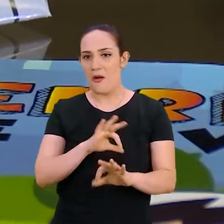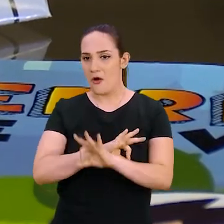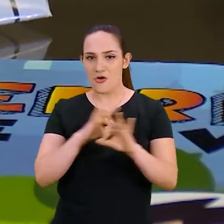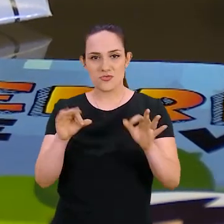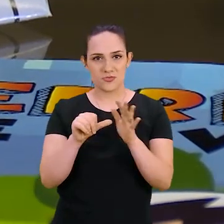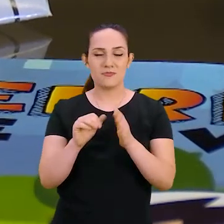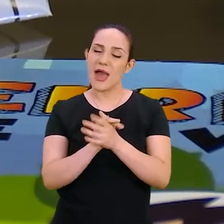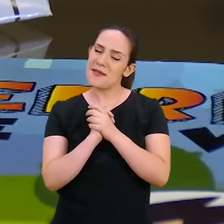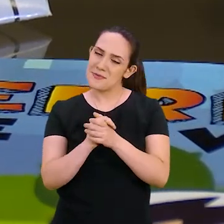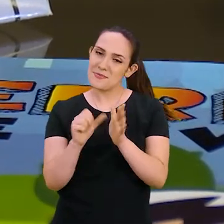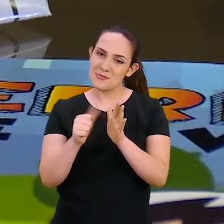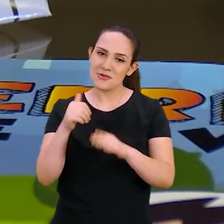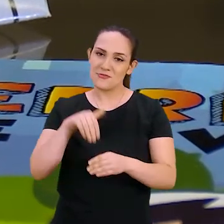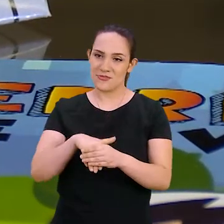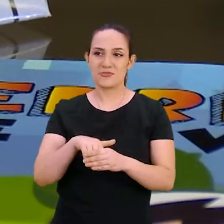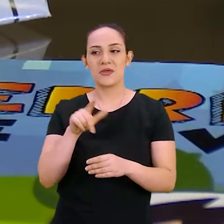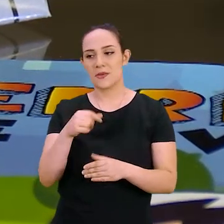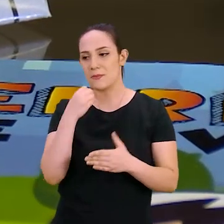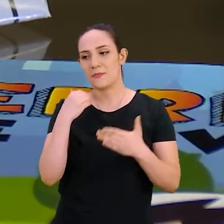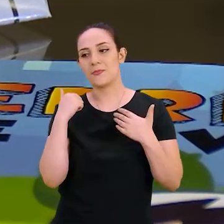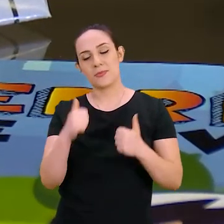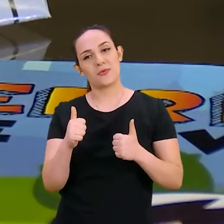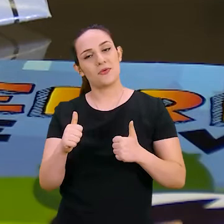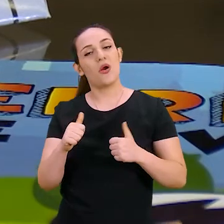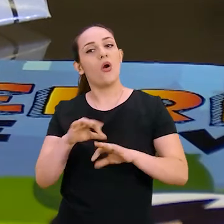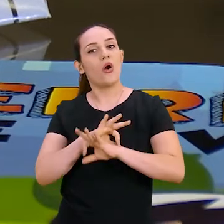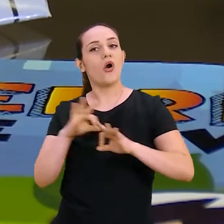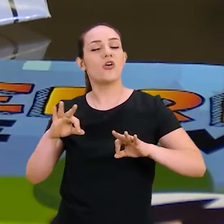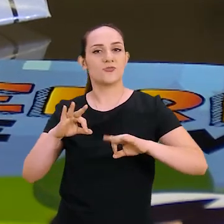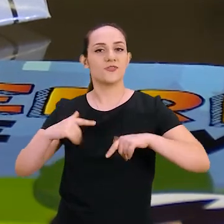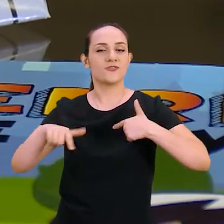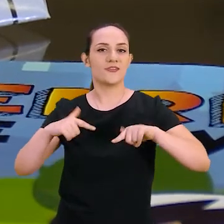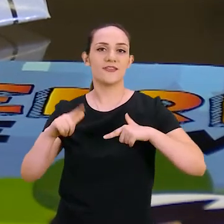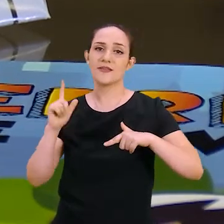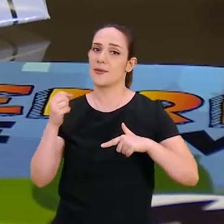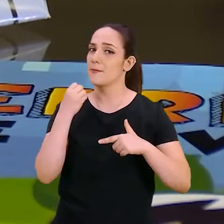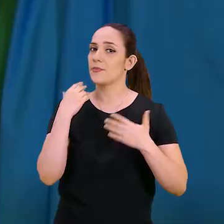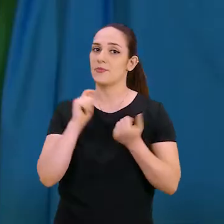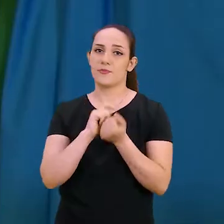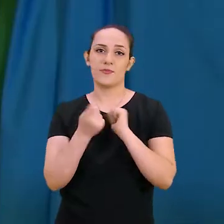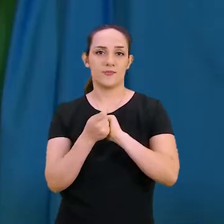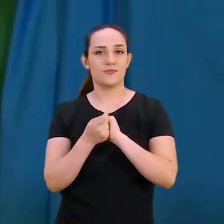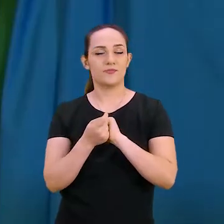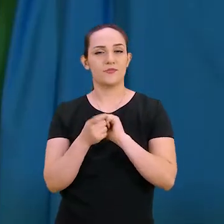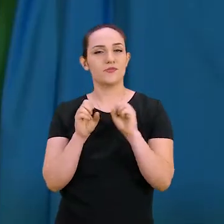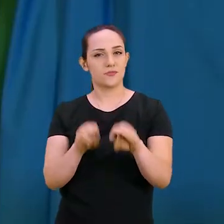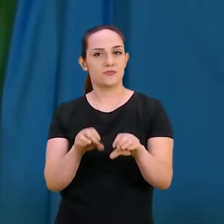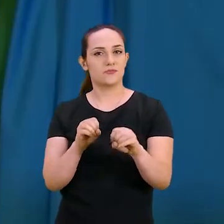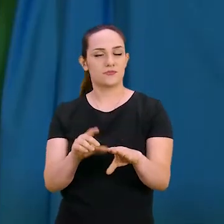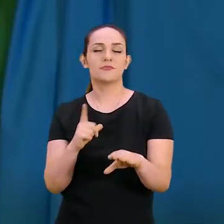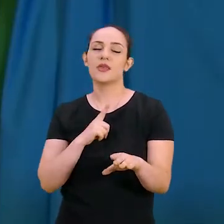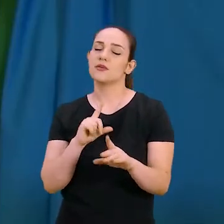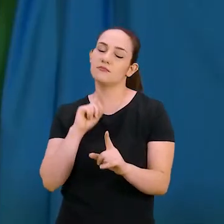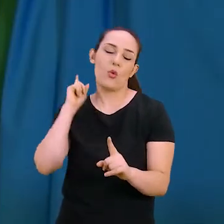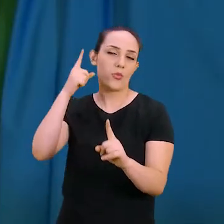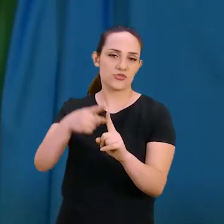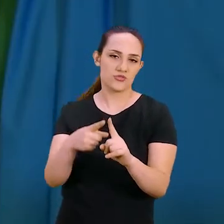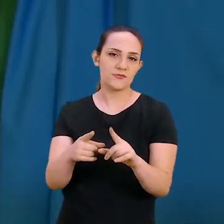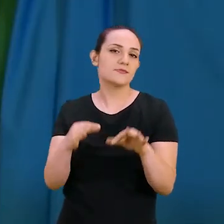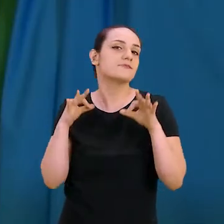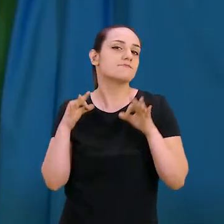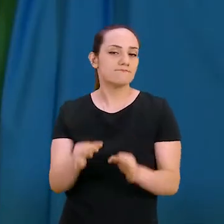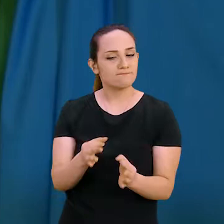primeiro voto, ficaram extremamente contentes com a atividade, que era muito lúdica, mas que no fundo tinha toda